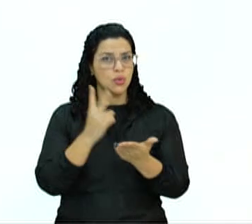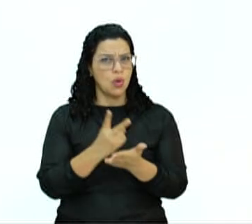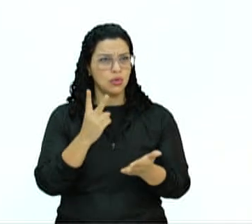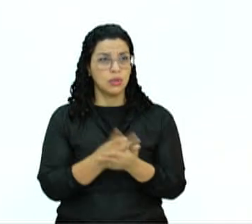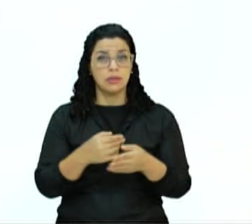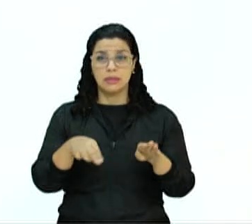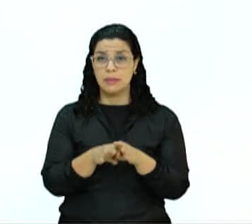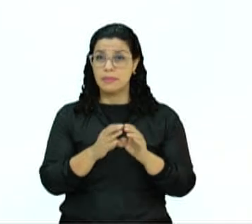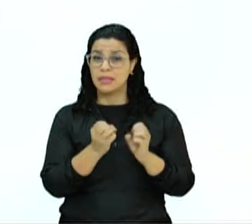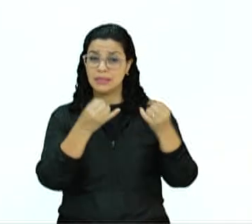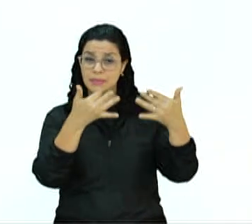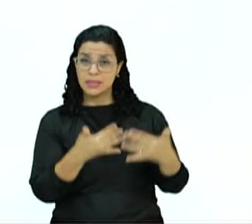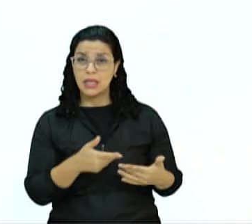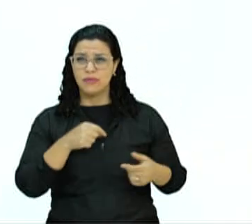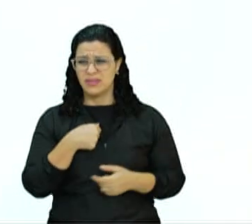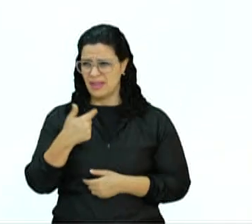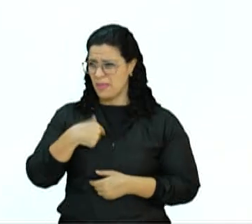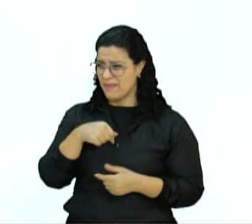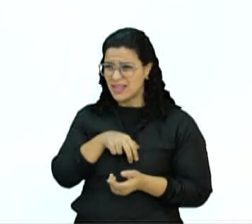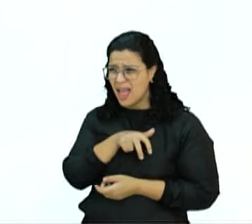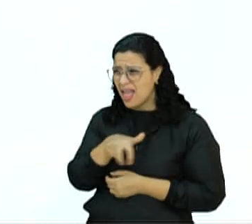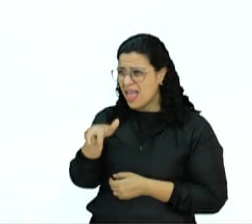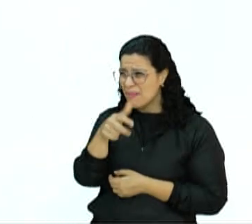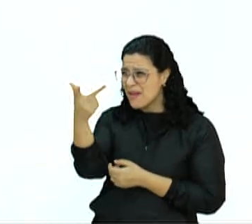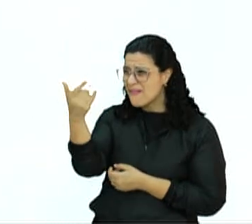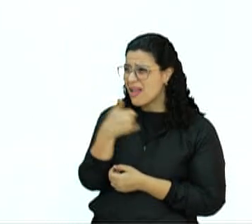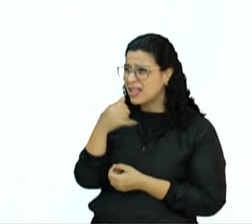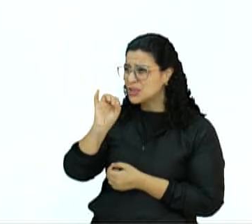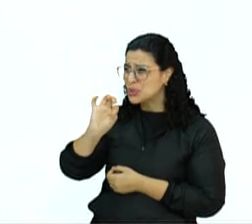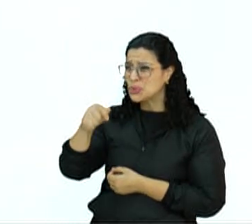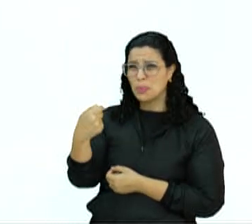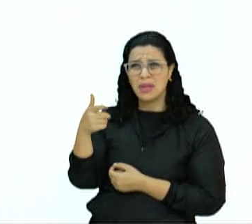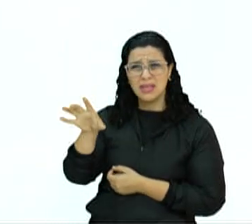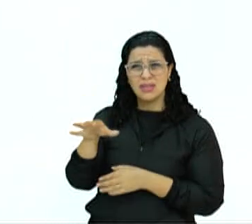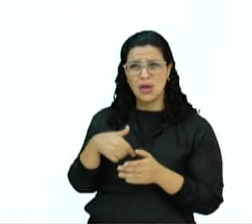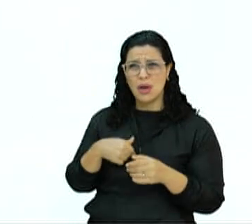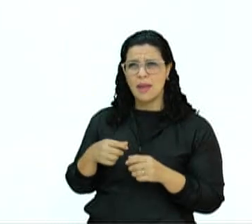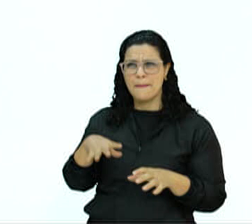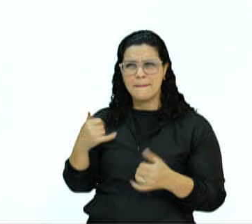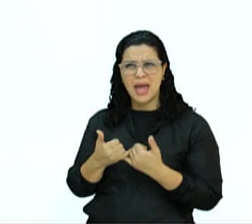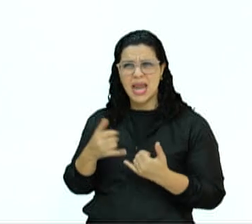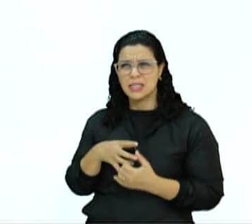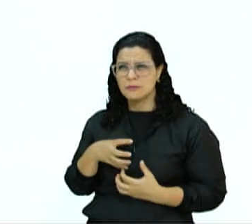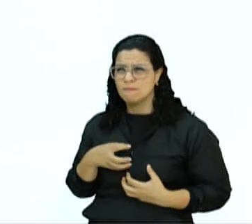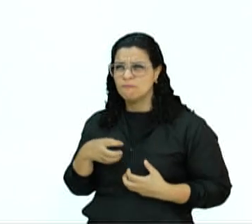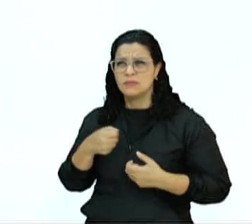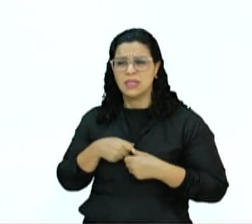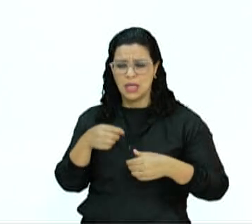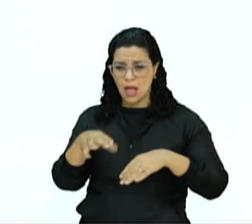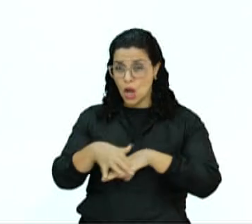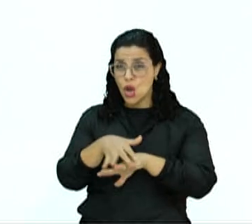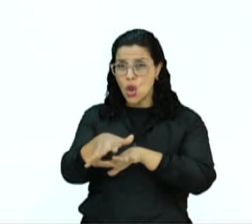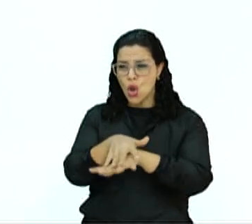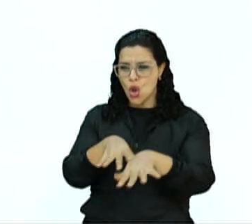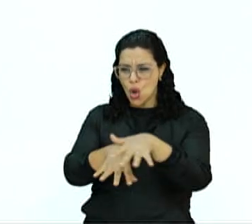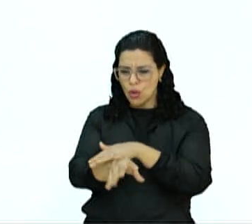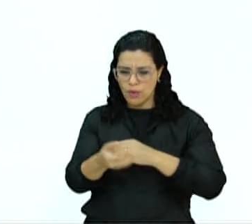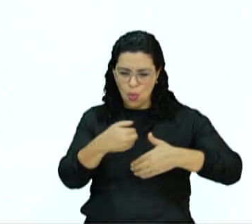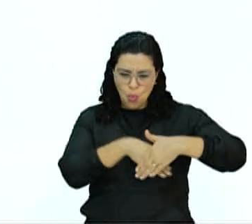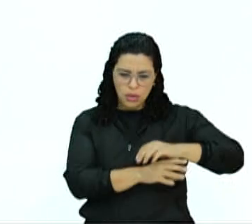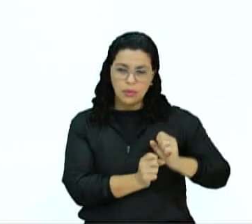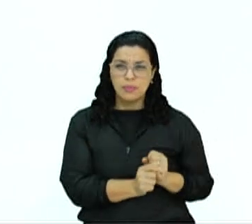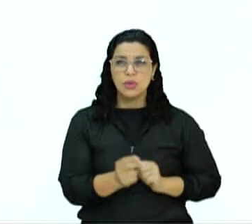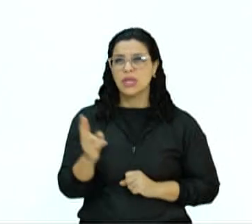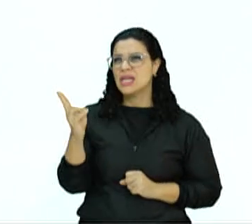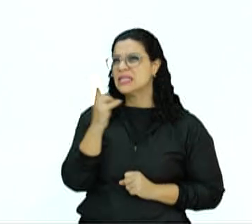Foi para falar sobre isso que você me fez subir até aqui? Perguntou ela, guardando as luvas na bolsa. Tirou um cigarro.